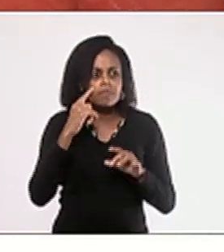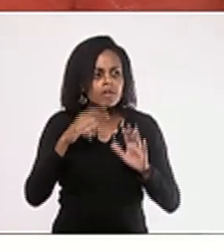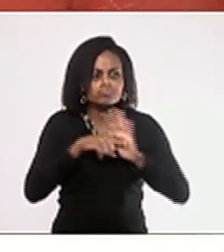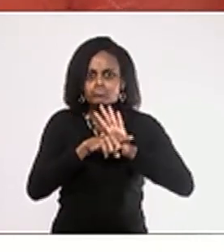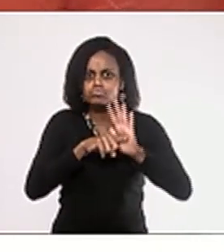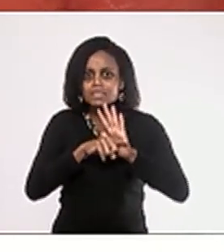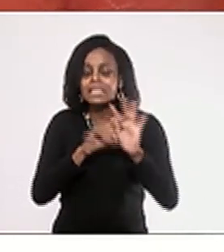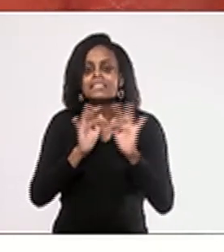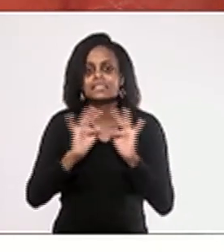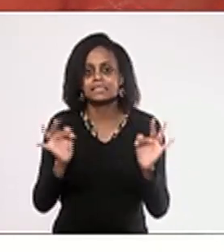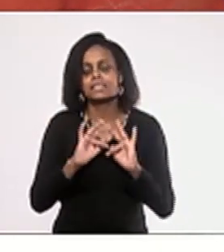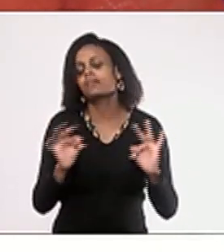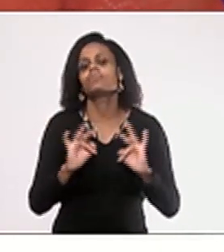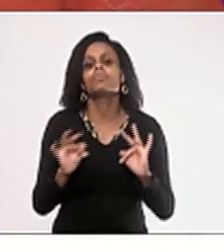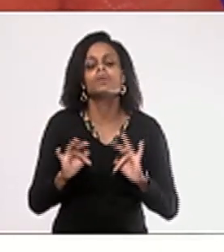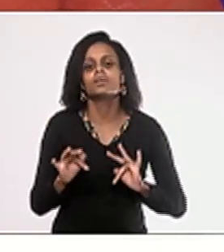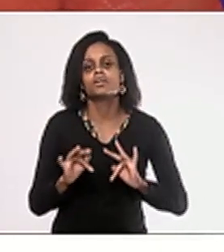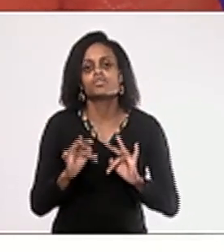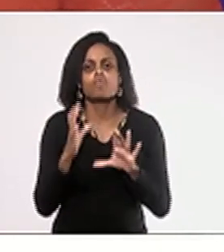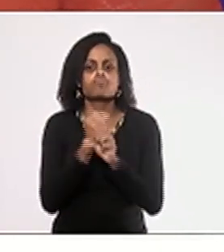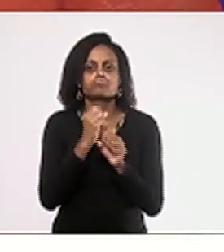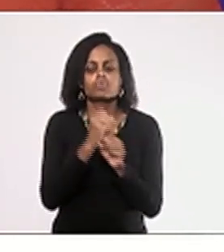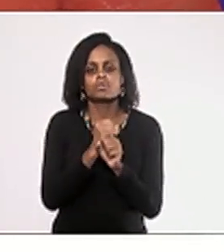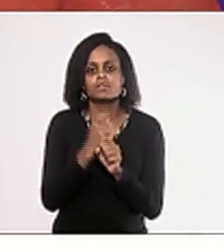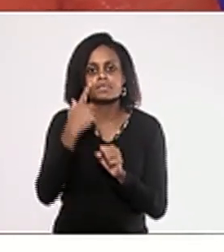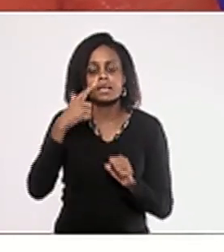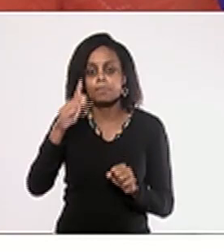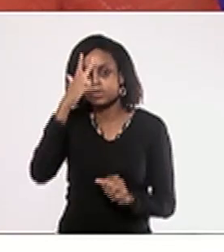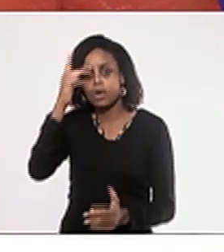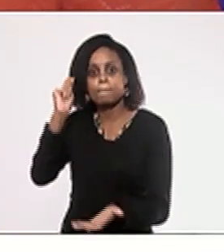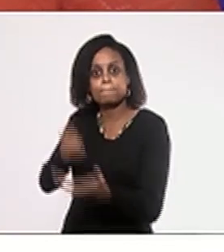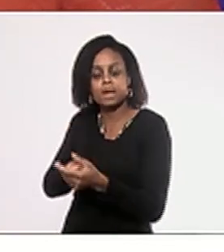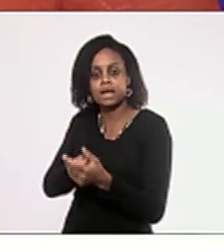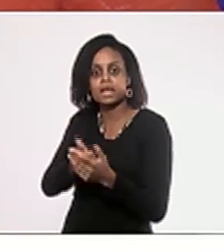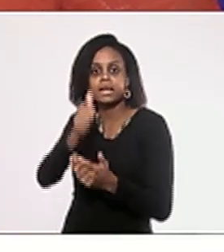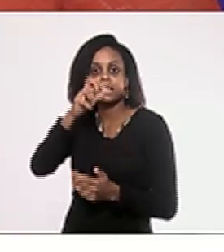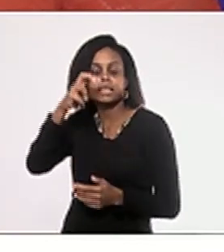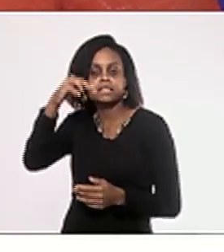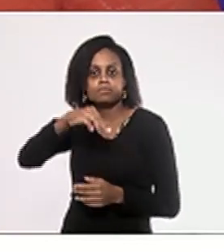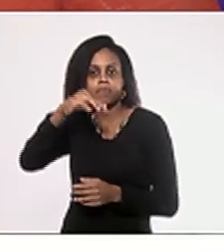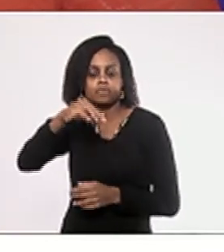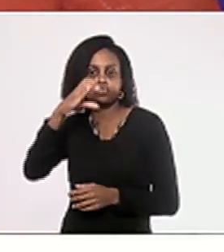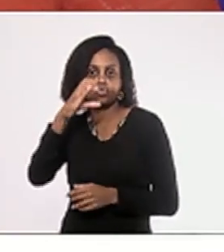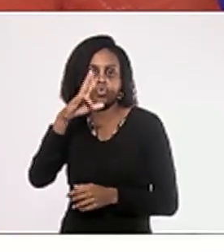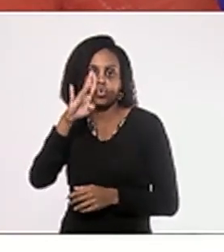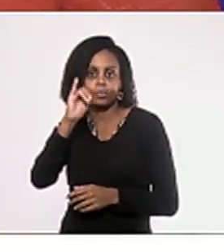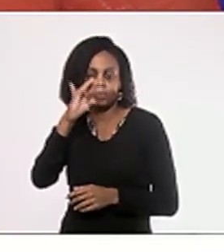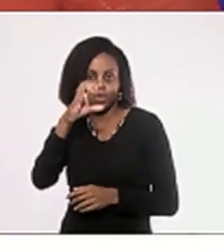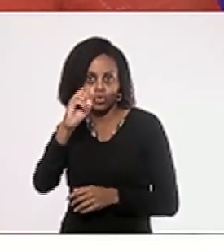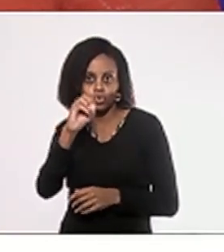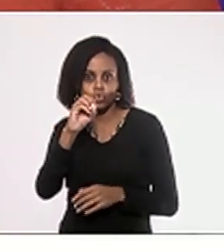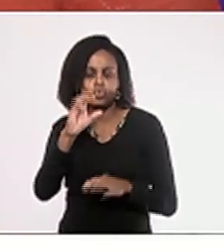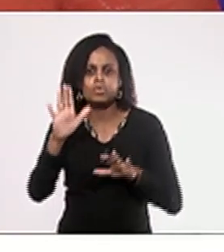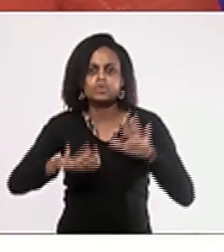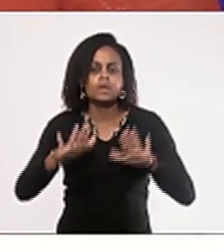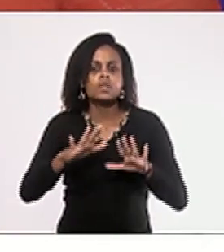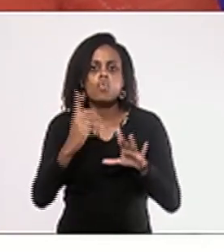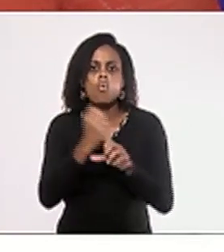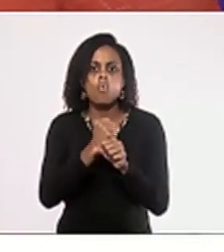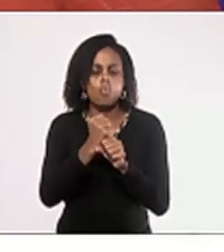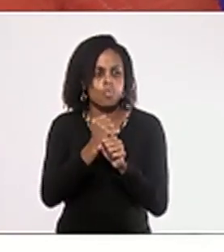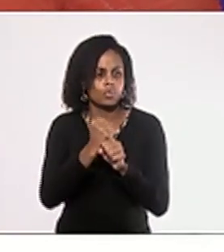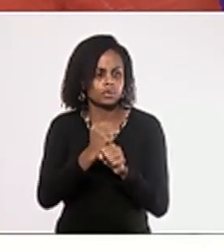conta simples, né, a gente estava fazendo aqui, o cliente paga 15 metros cúbicos, em média, durante o ano, 15 metros